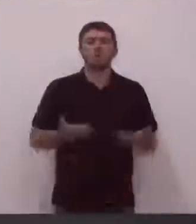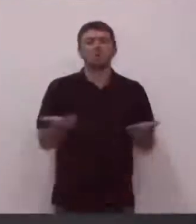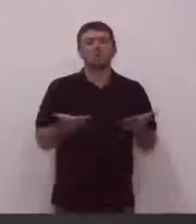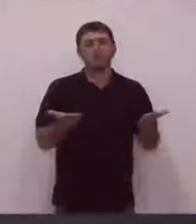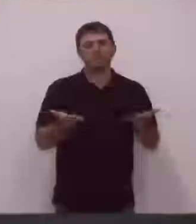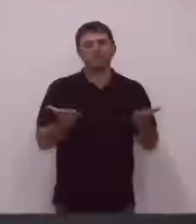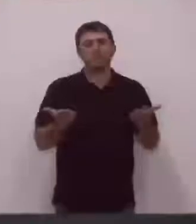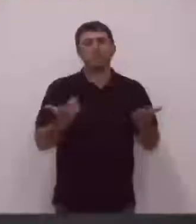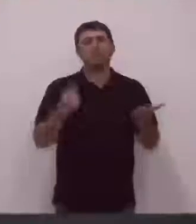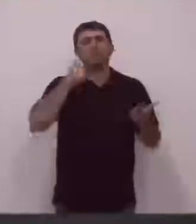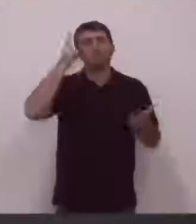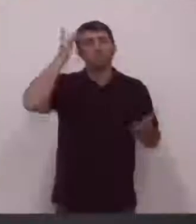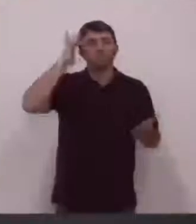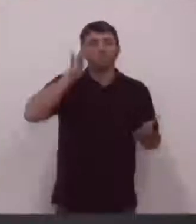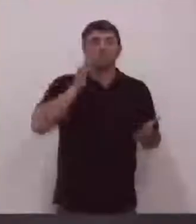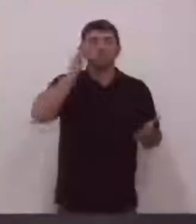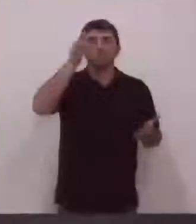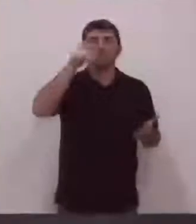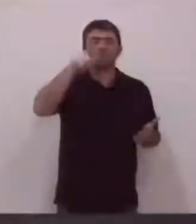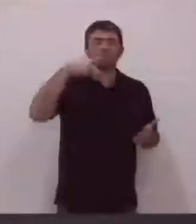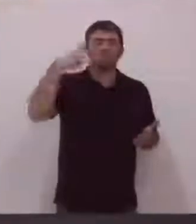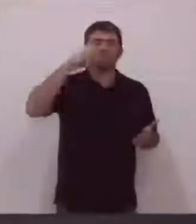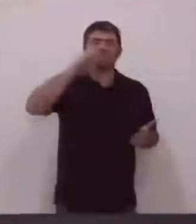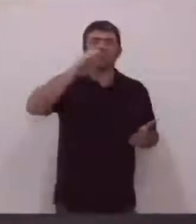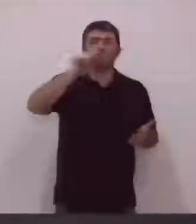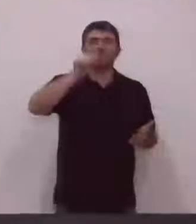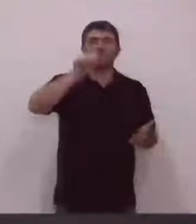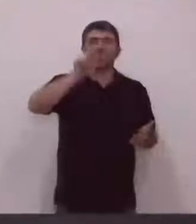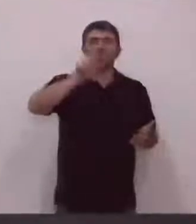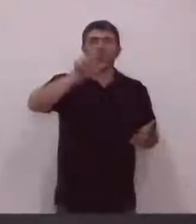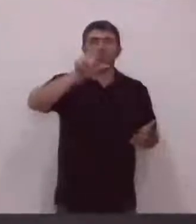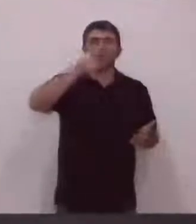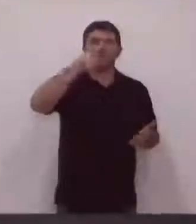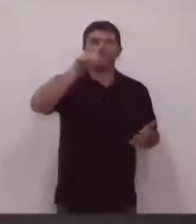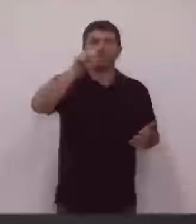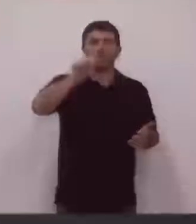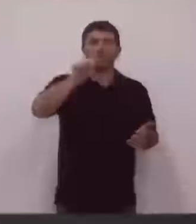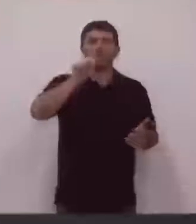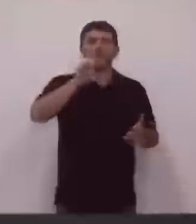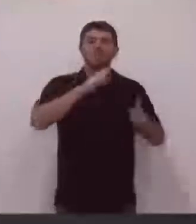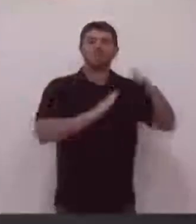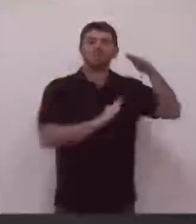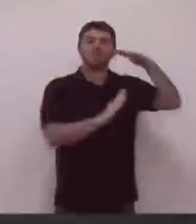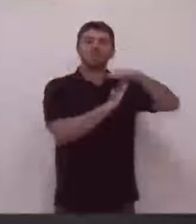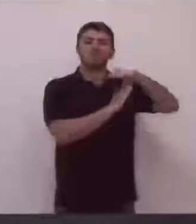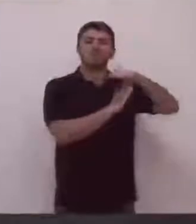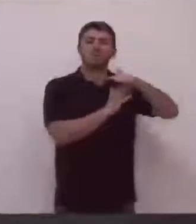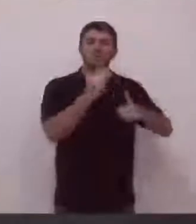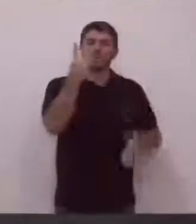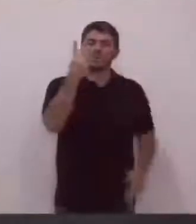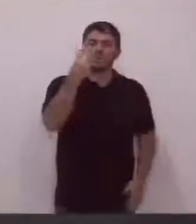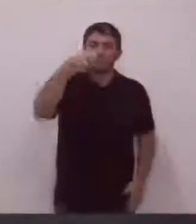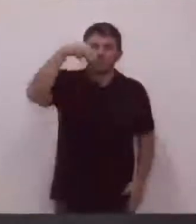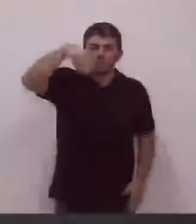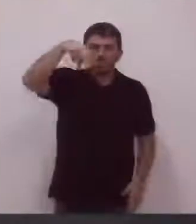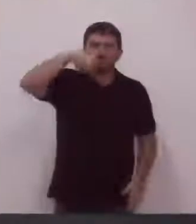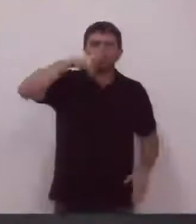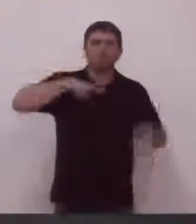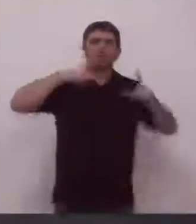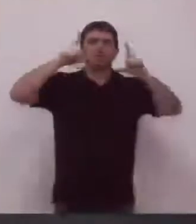oportunidade para o Carlinhos voltar a casa, que o senhor suspendesse a sessão por 3 minutos, que nós pudéssemos fazer uma foto com o Carlinhos para ele...